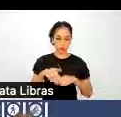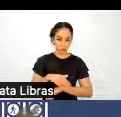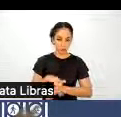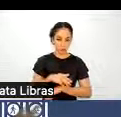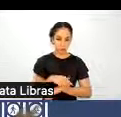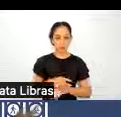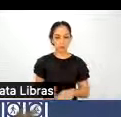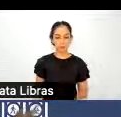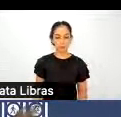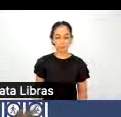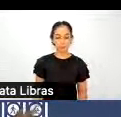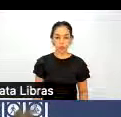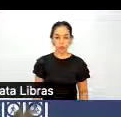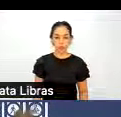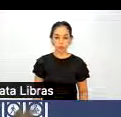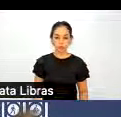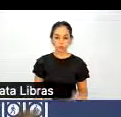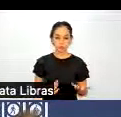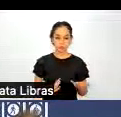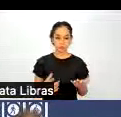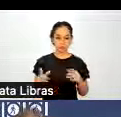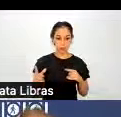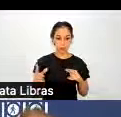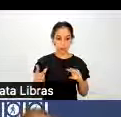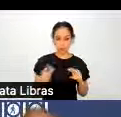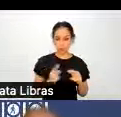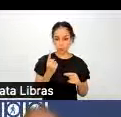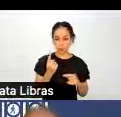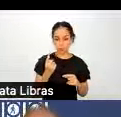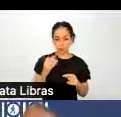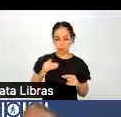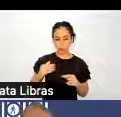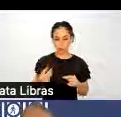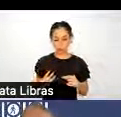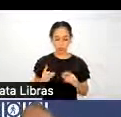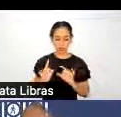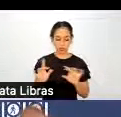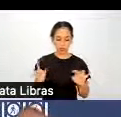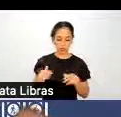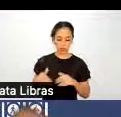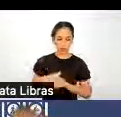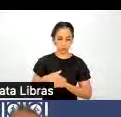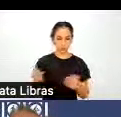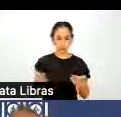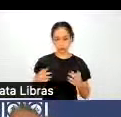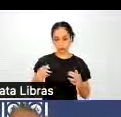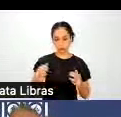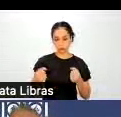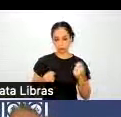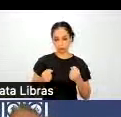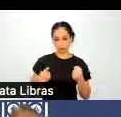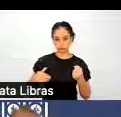passagem, ele fica reduzido a 1/3 das ruas que ele hoje anda, né? No caso, na cidade